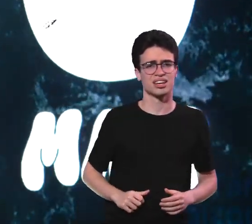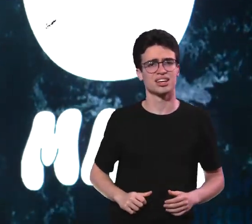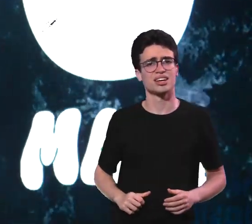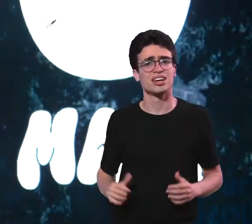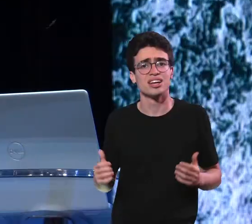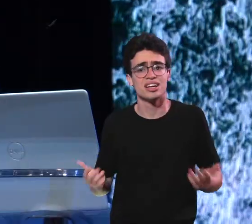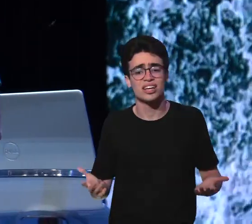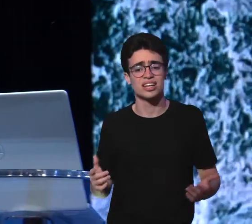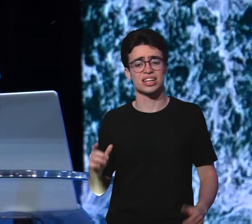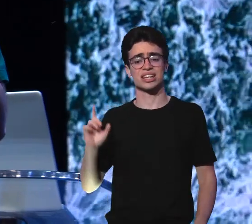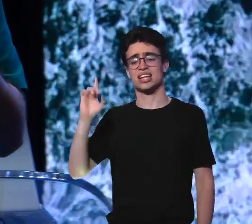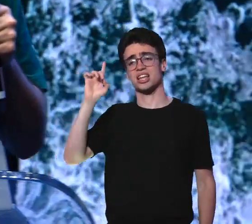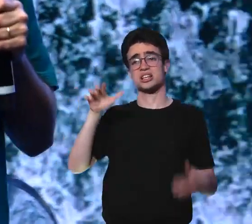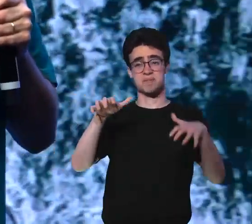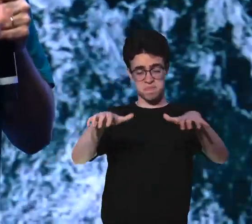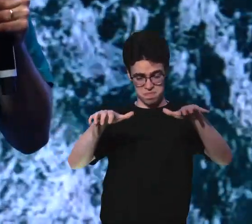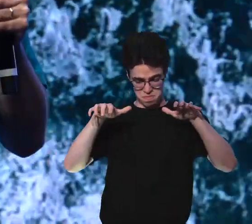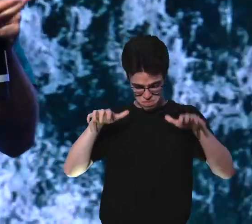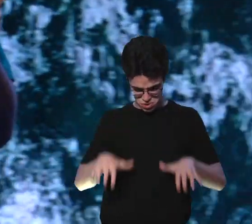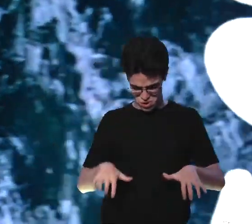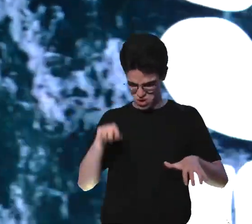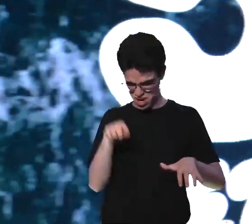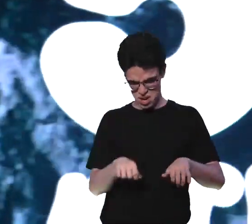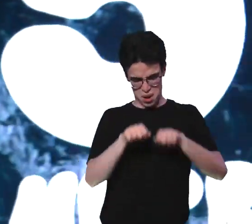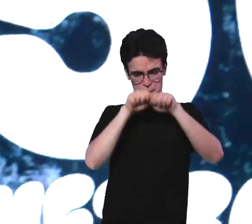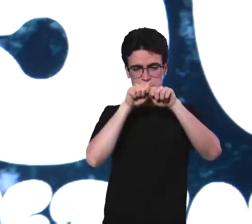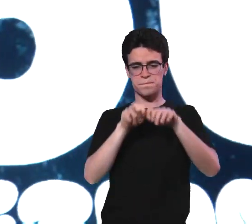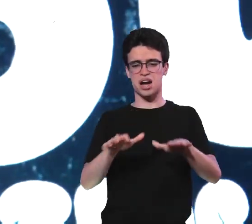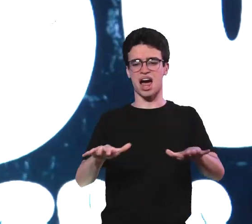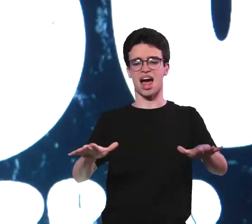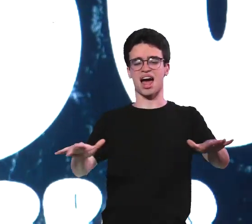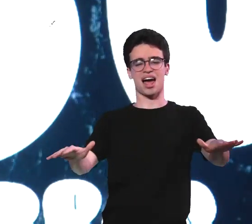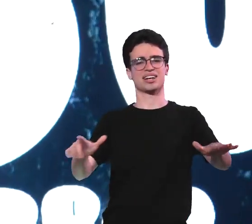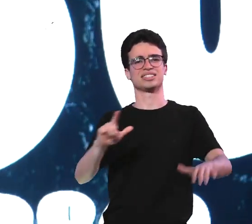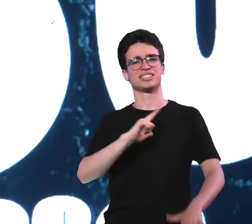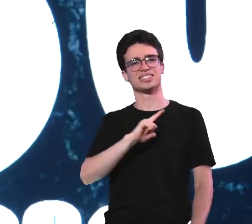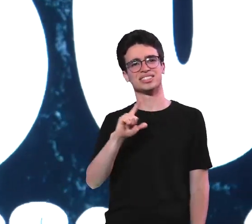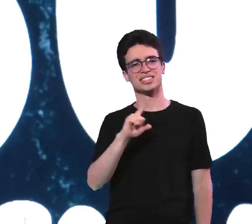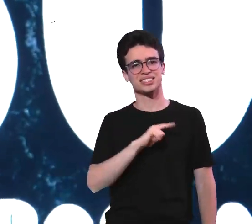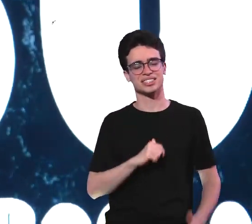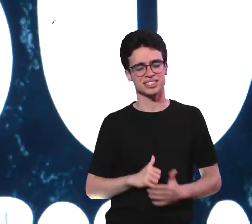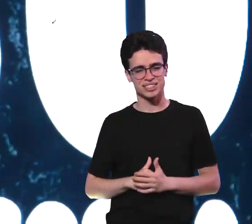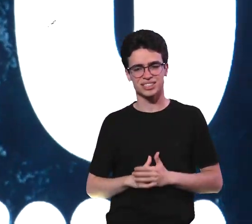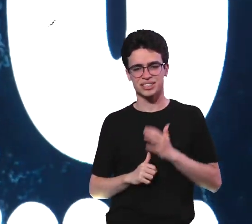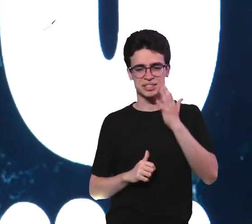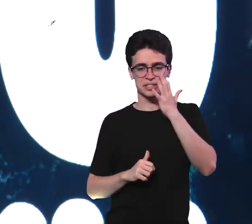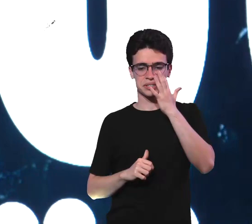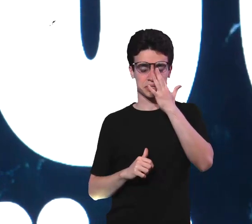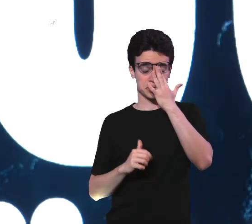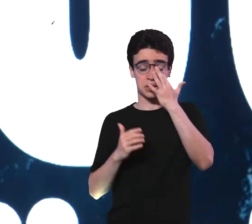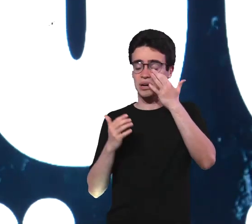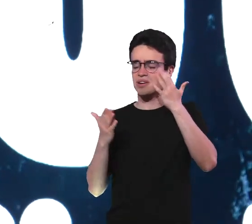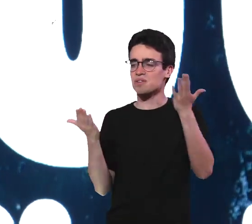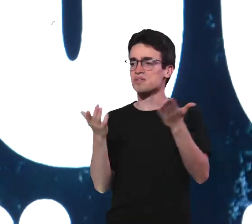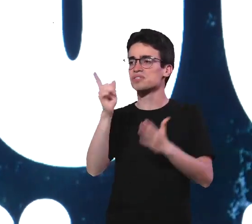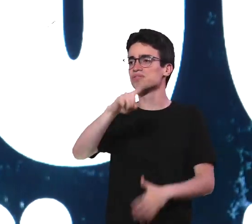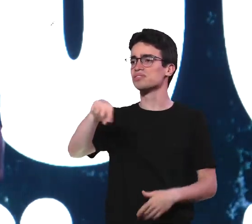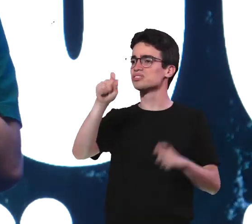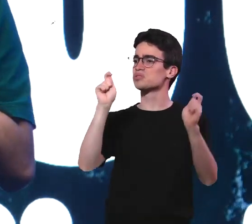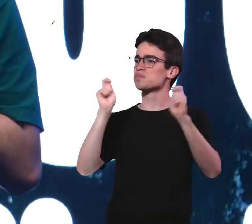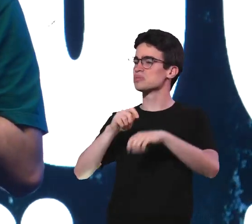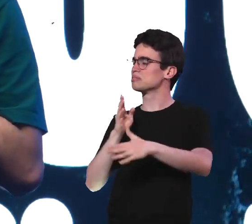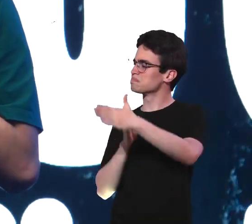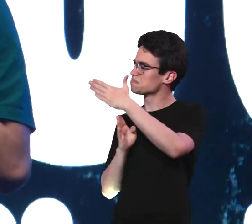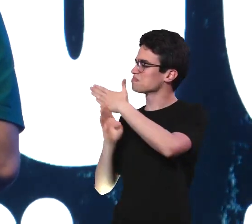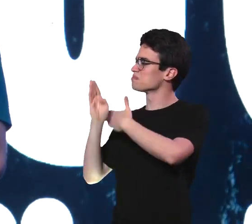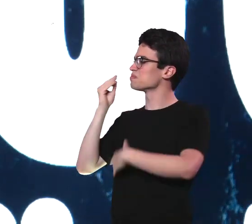Ele faz rios de águas vivas fluir do nosso interior. E hoje Deus quer te dar acesso a esse rio novamente.